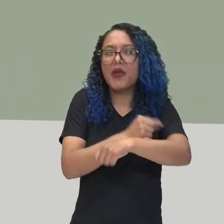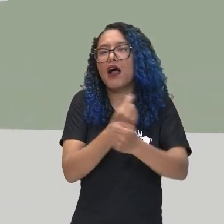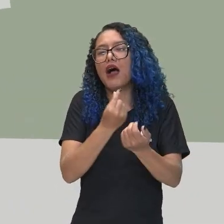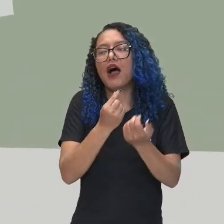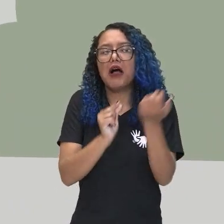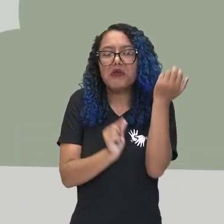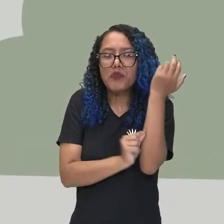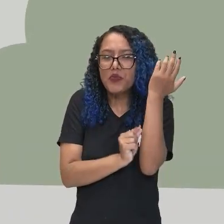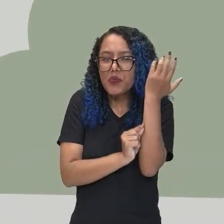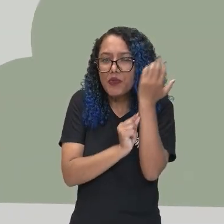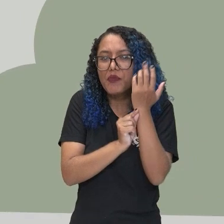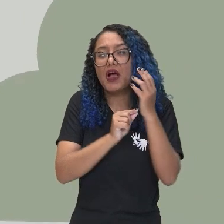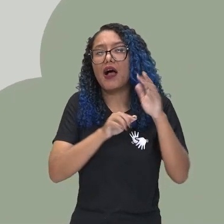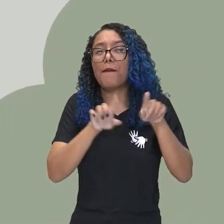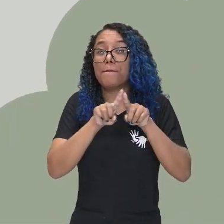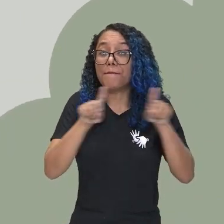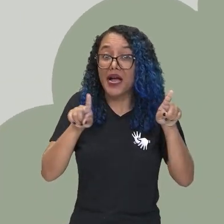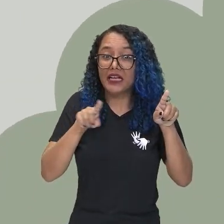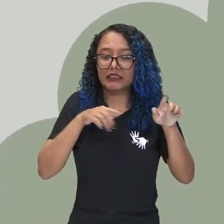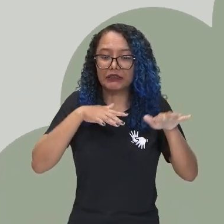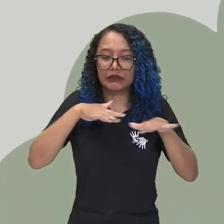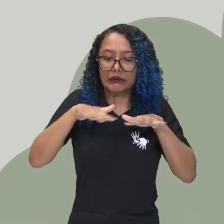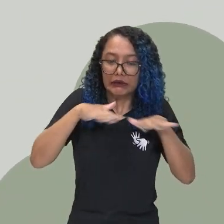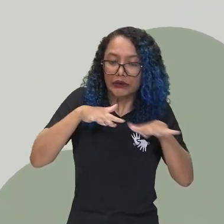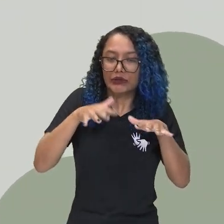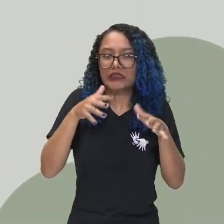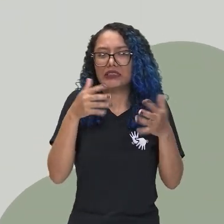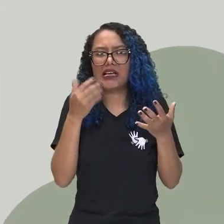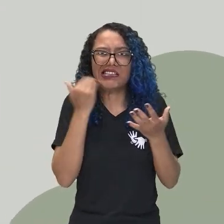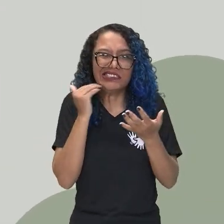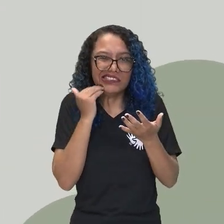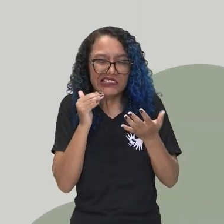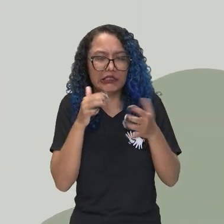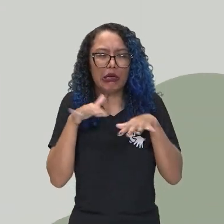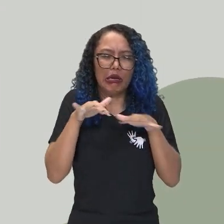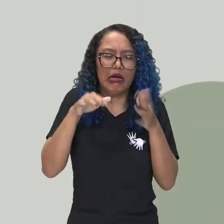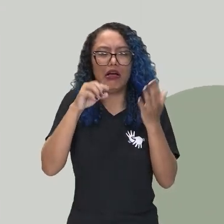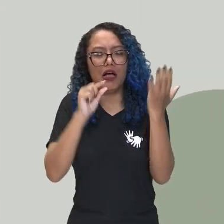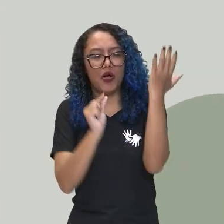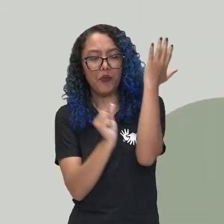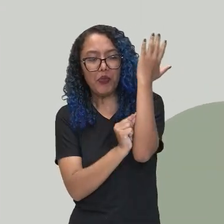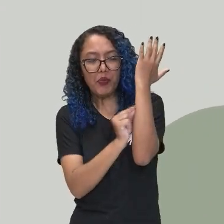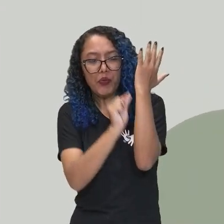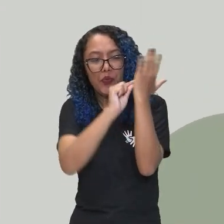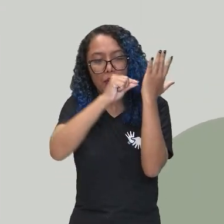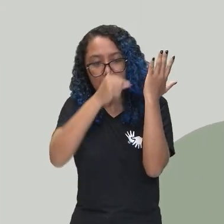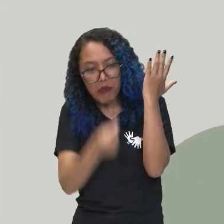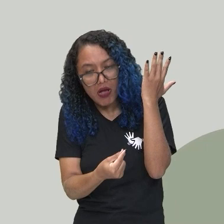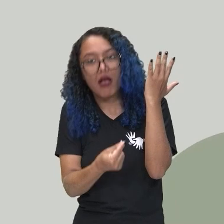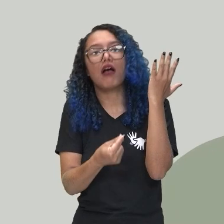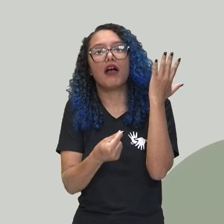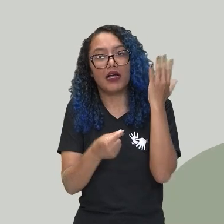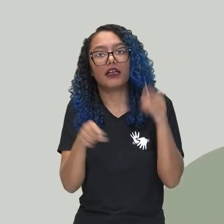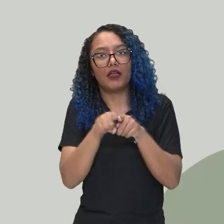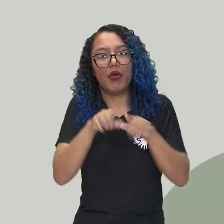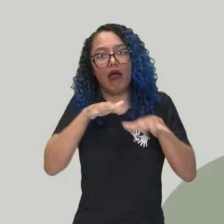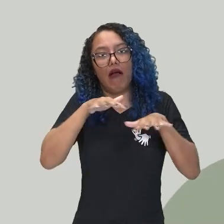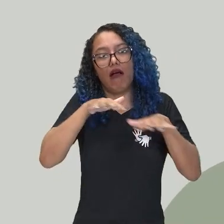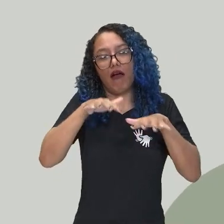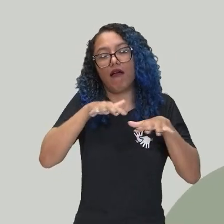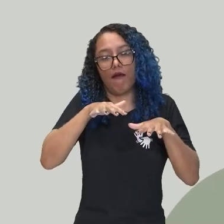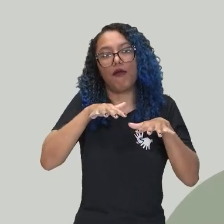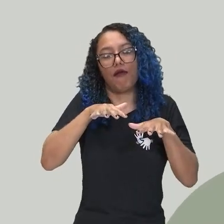Embora apresentando um movimento trêmulo e errático, escalando e caindo de arbustos, devido a convulsões, como